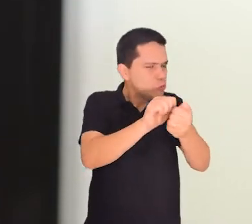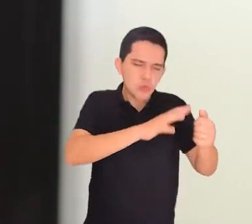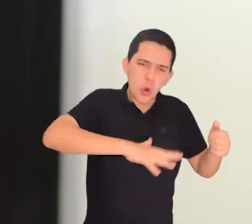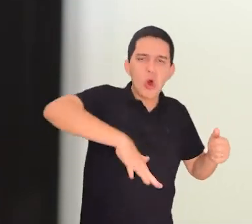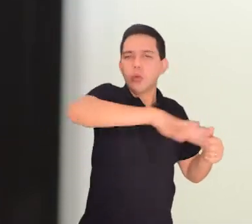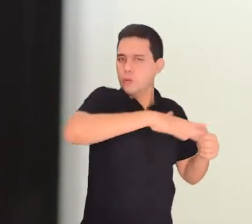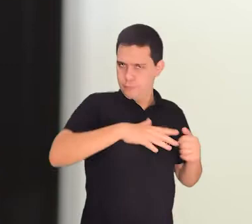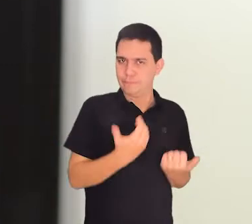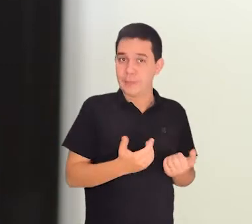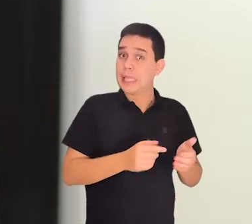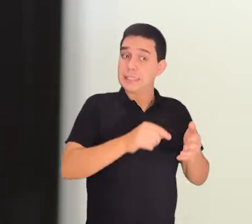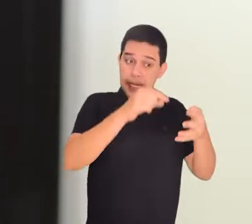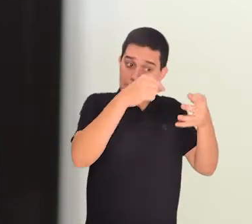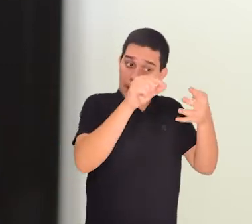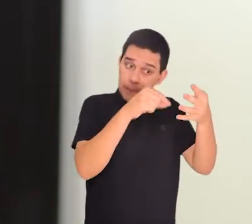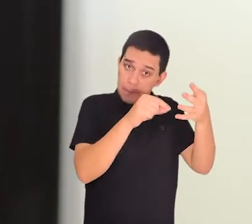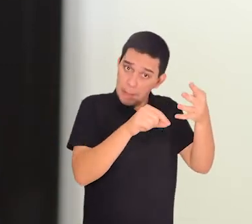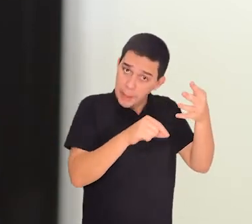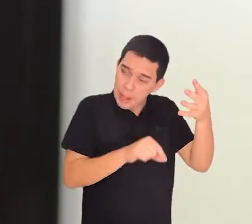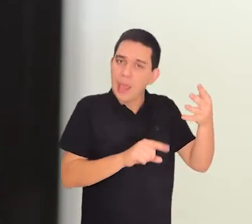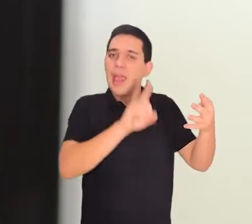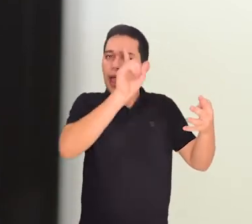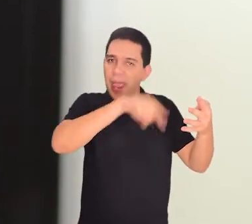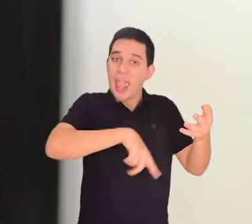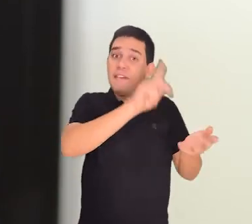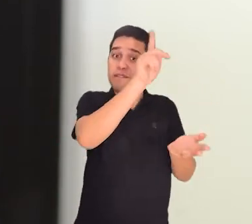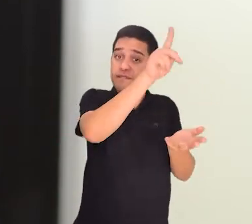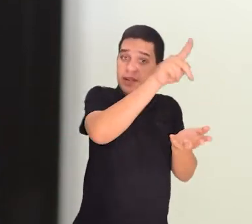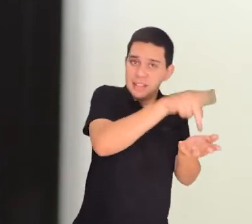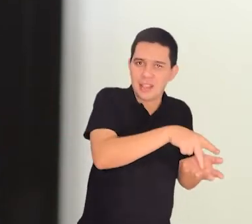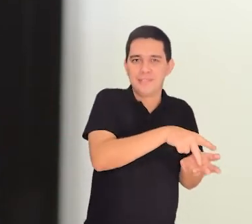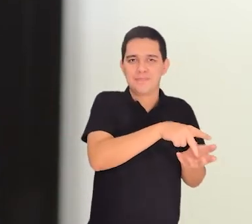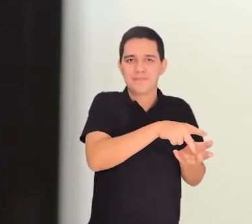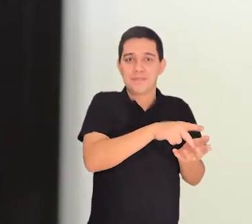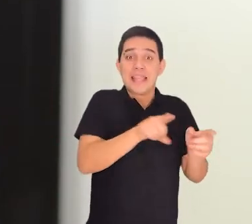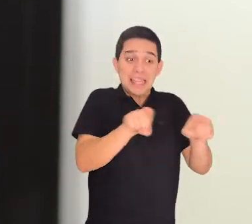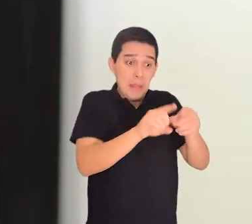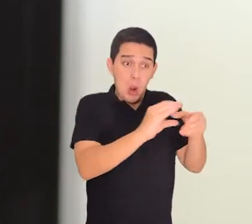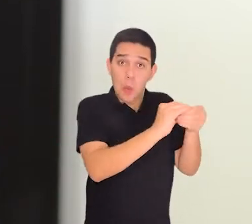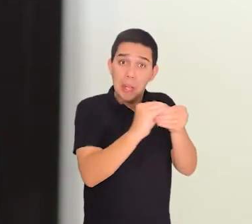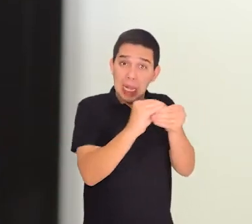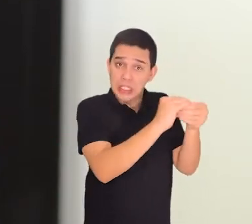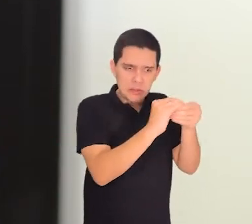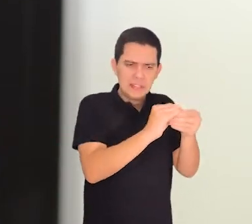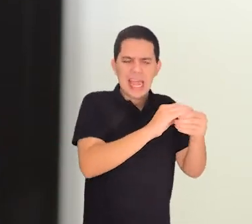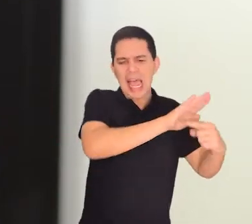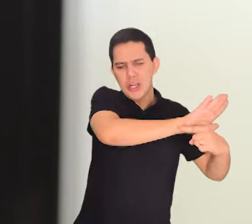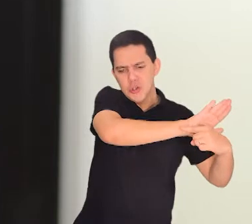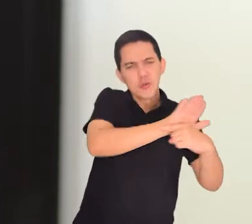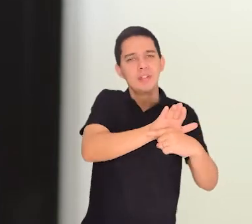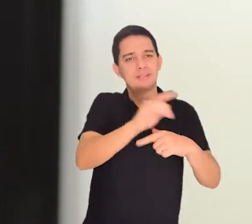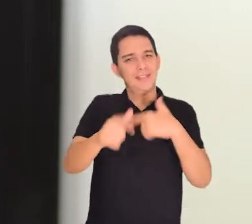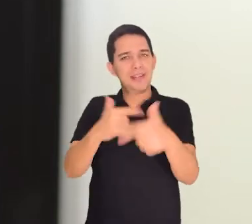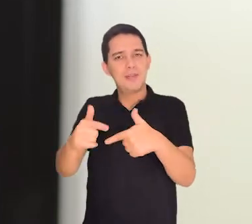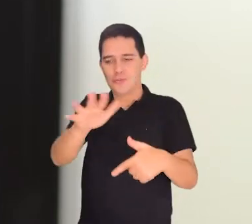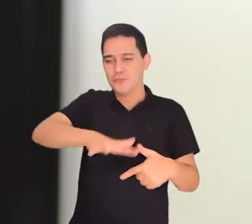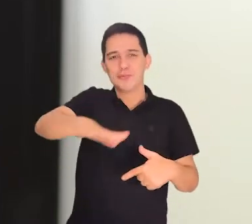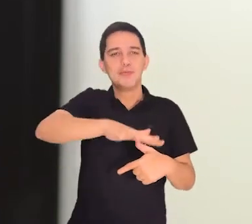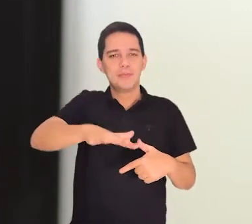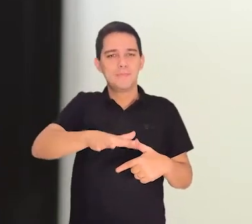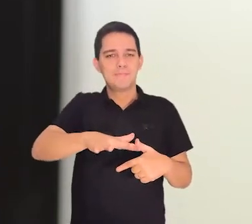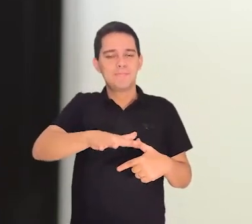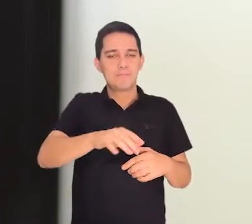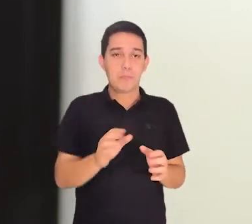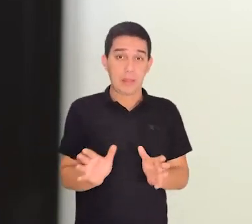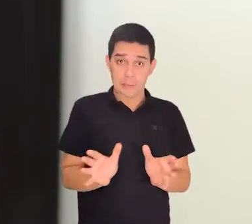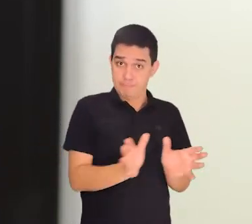coletiva. Ele tem, de fato, um verdadeiro benefício em estar associado a essa cooperativa. Por outro lado,